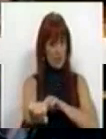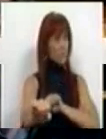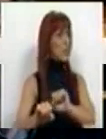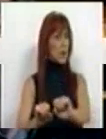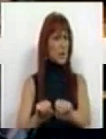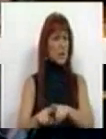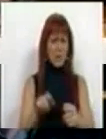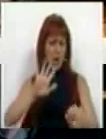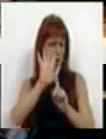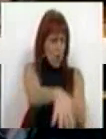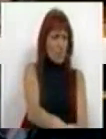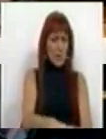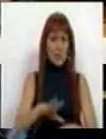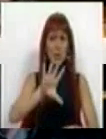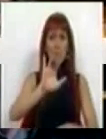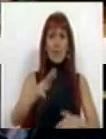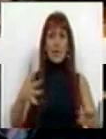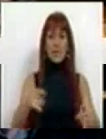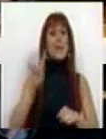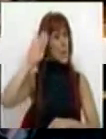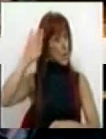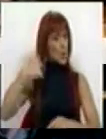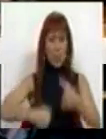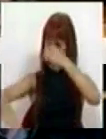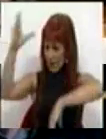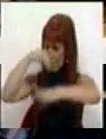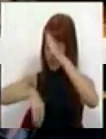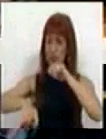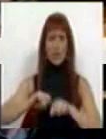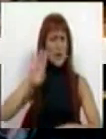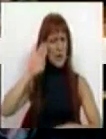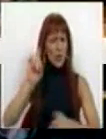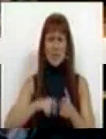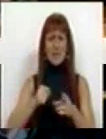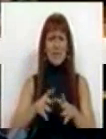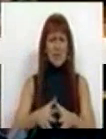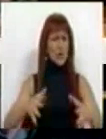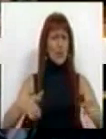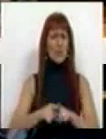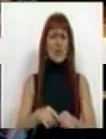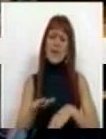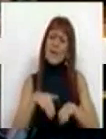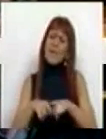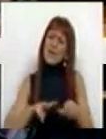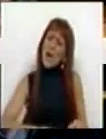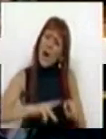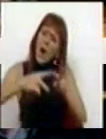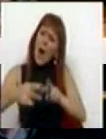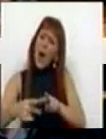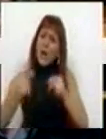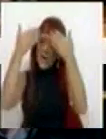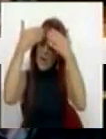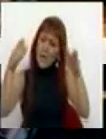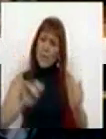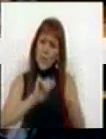que oprimia o país sou aprender e sobre ser um dos grandes artífices dessa transição para a democracia